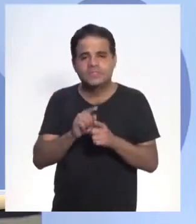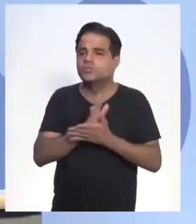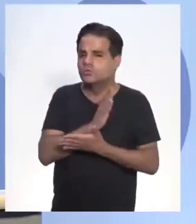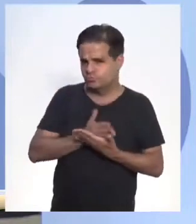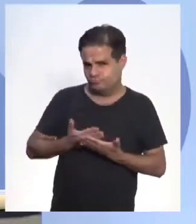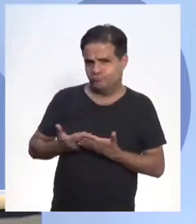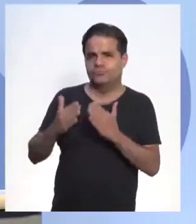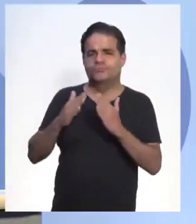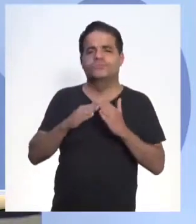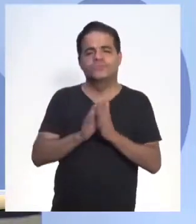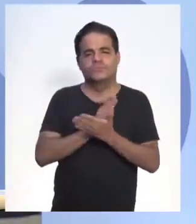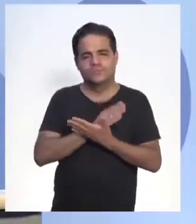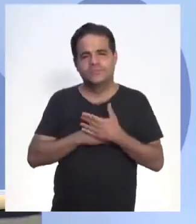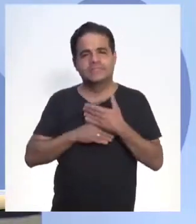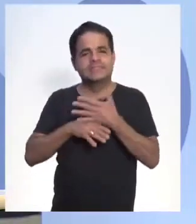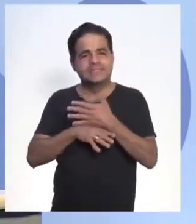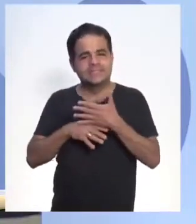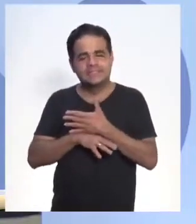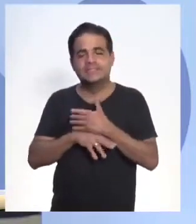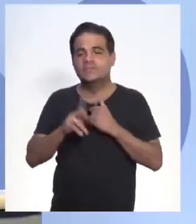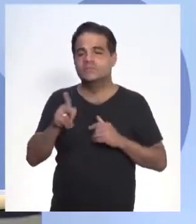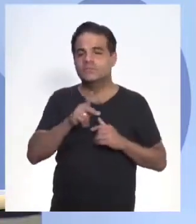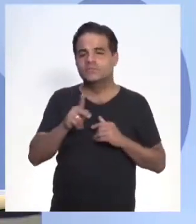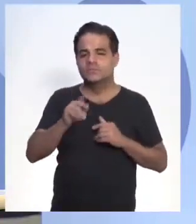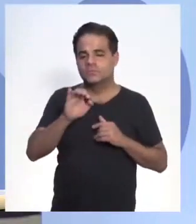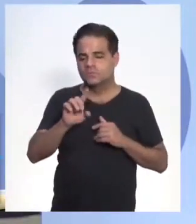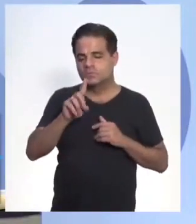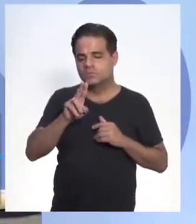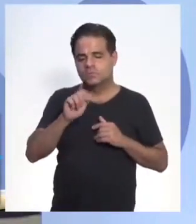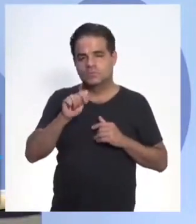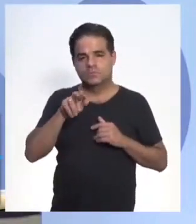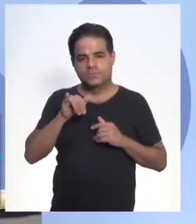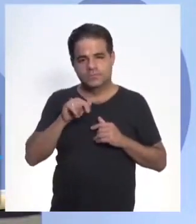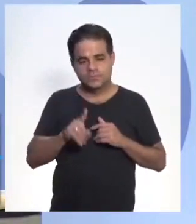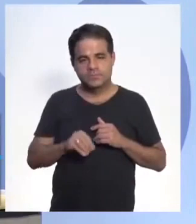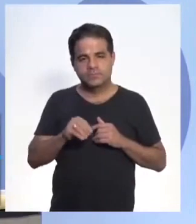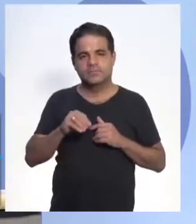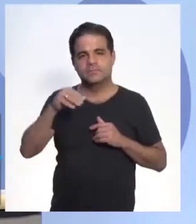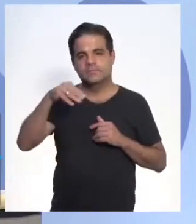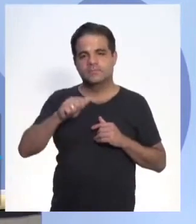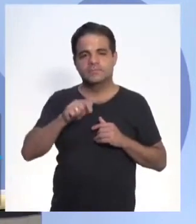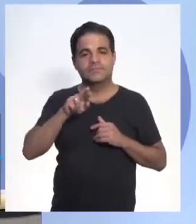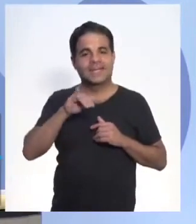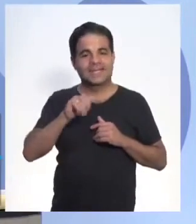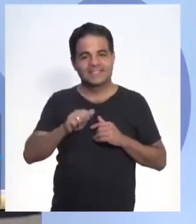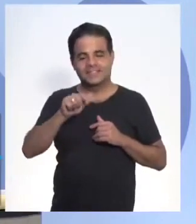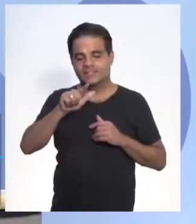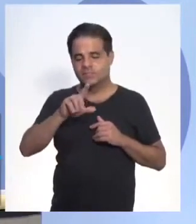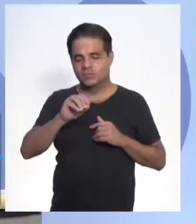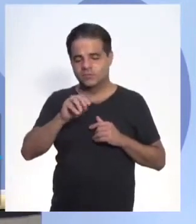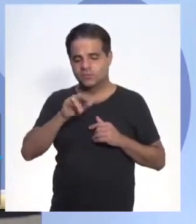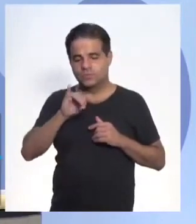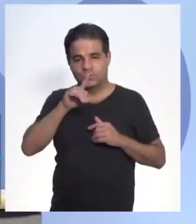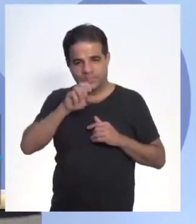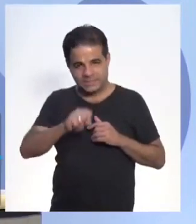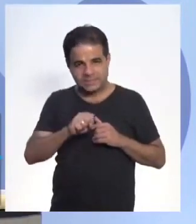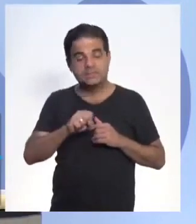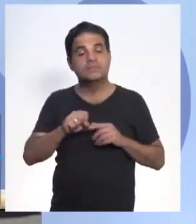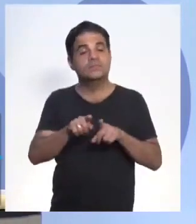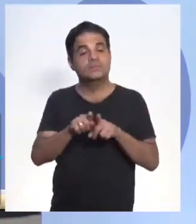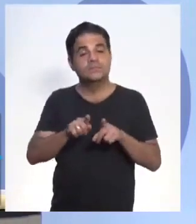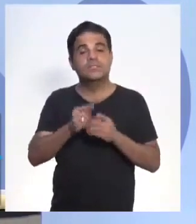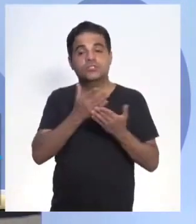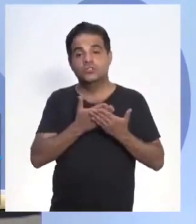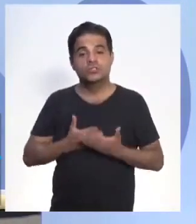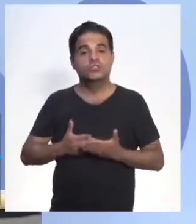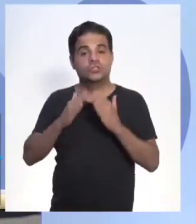escolas de algumas cidades. Então, vamos lá. Professor Eduardo, da Escola Maria de Lourdes Guimarães, de Santo André. Professor Roque, da